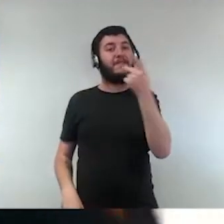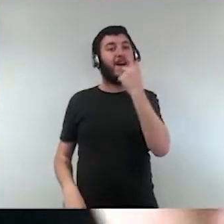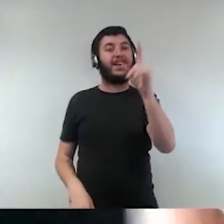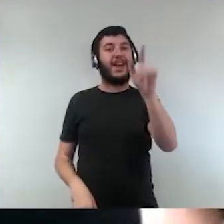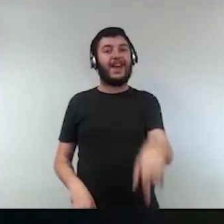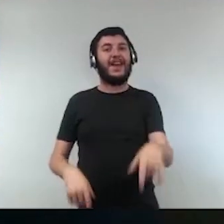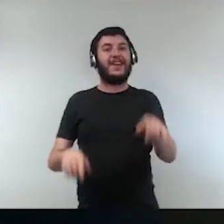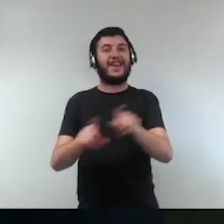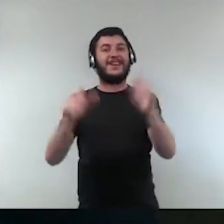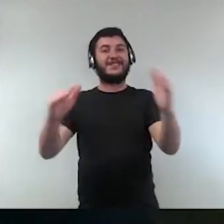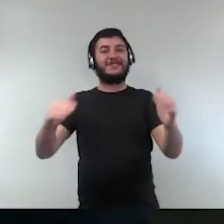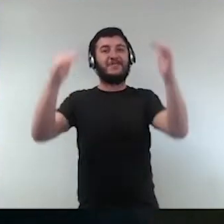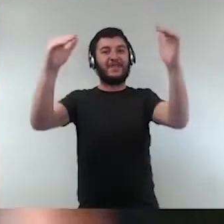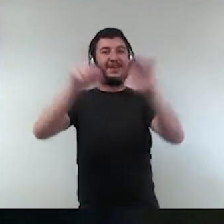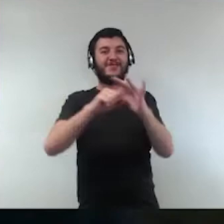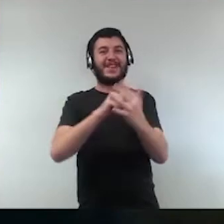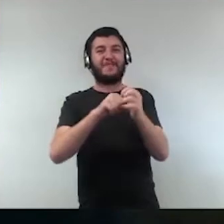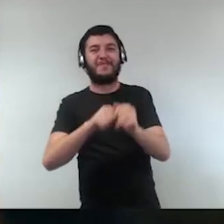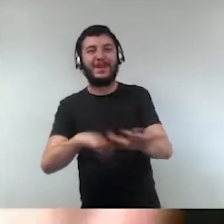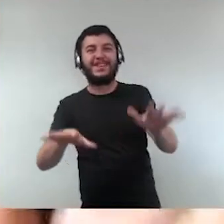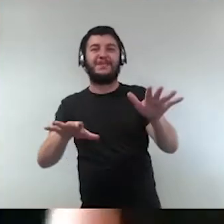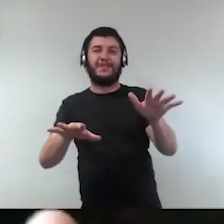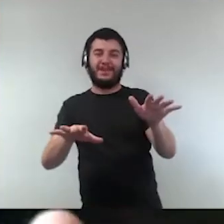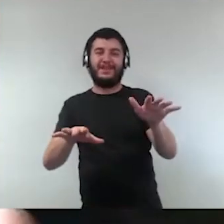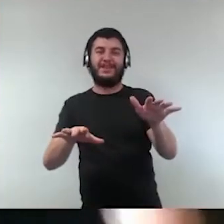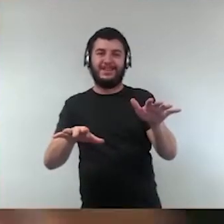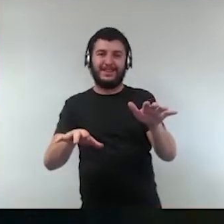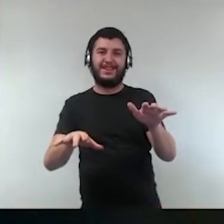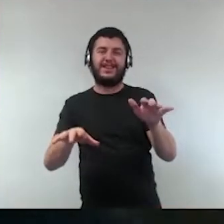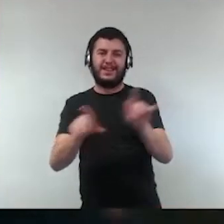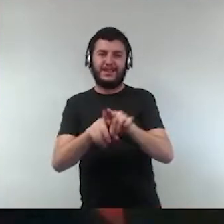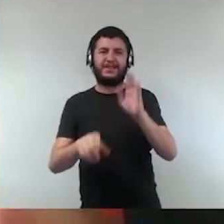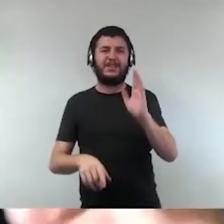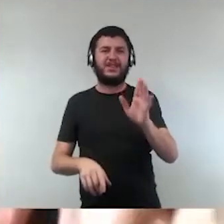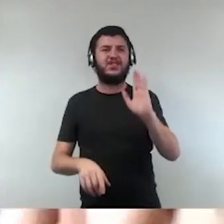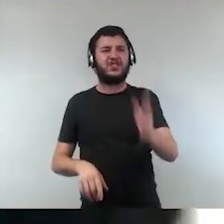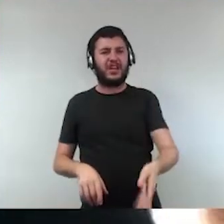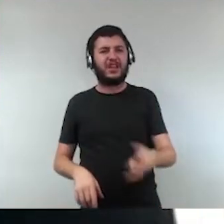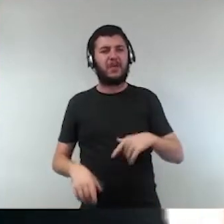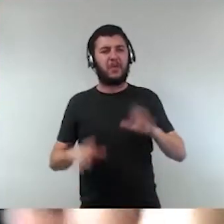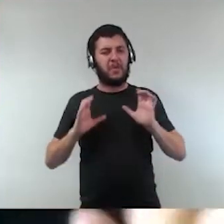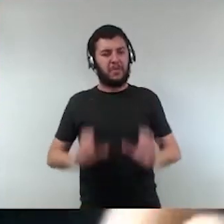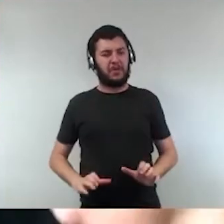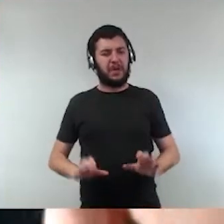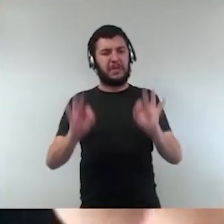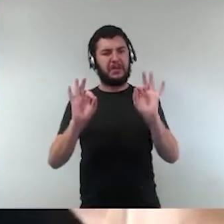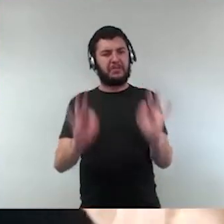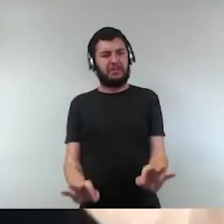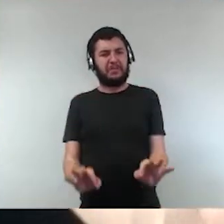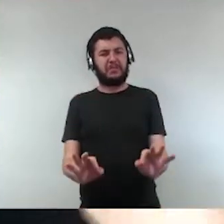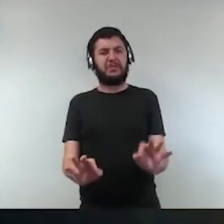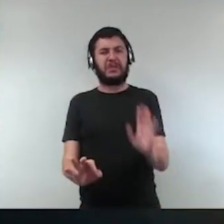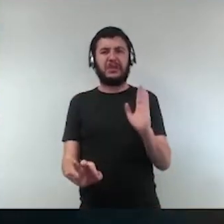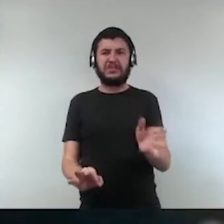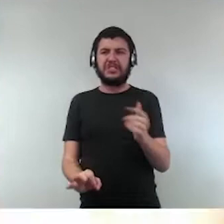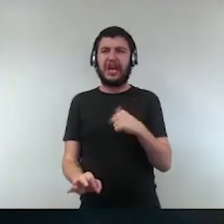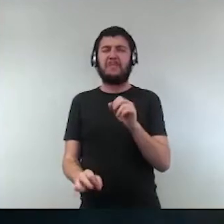o Supremo da Pandemia, que tem se comportado, ao meu ver, muito bem, porque rapidamente tem